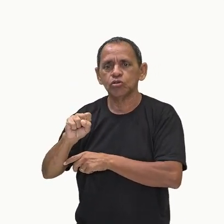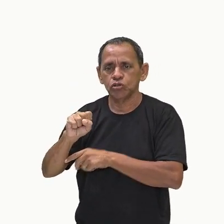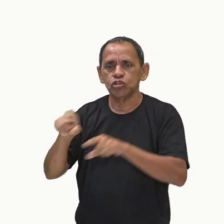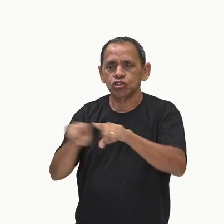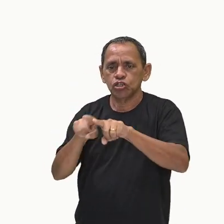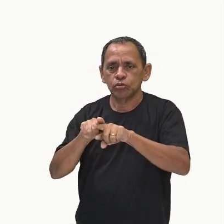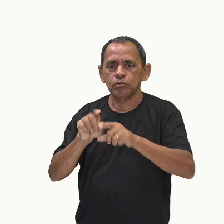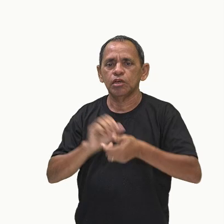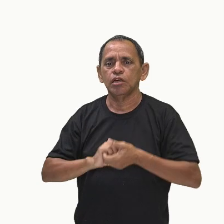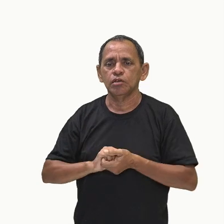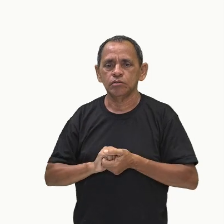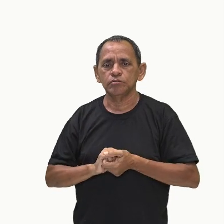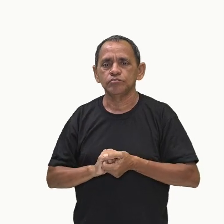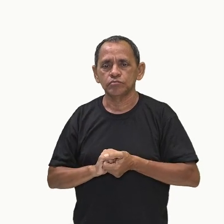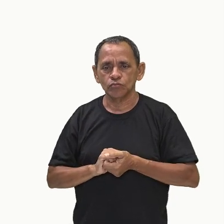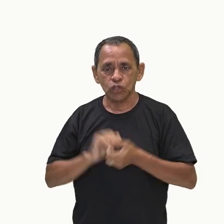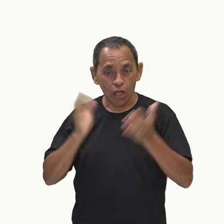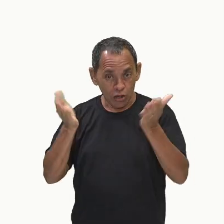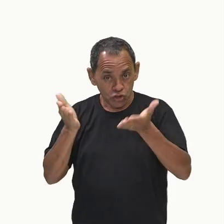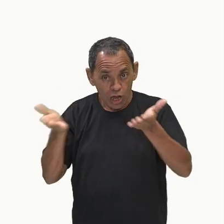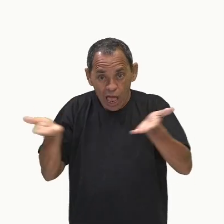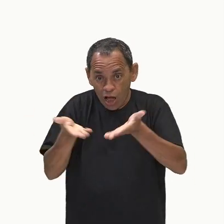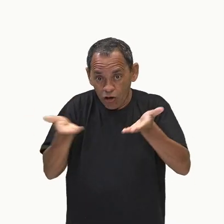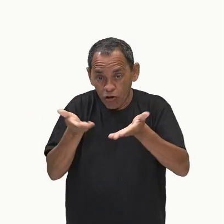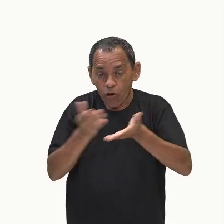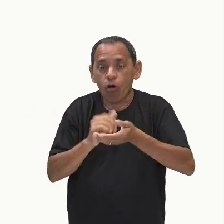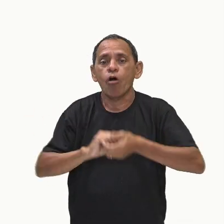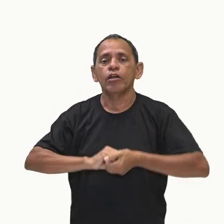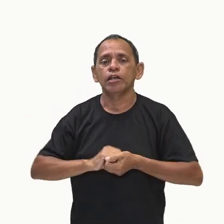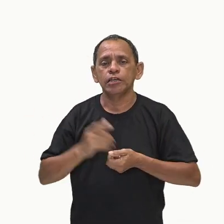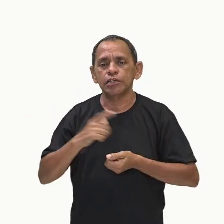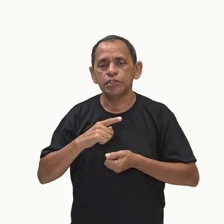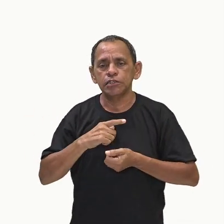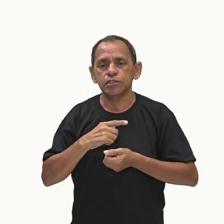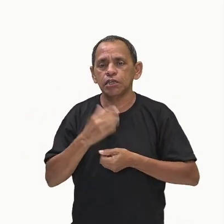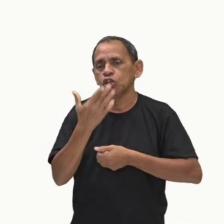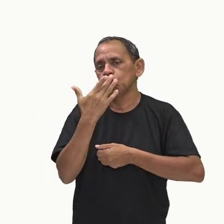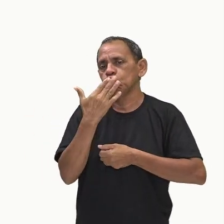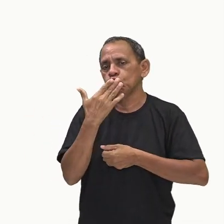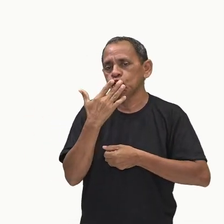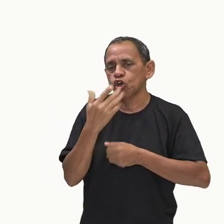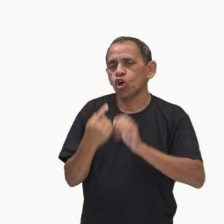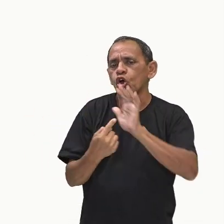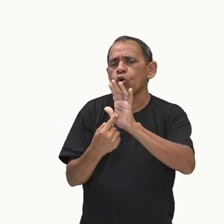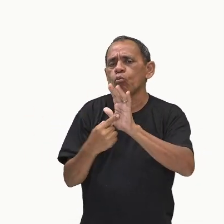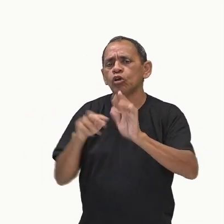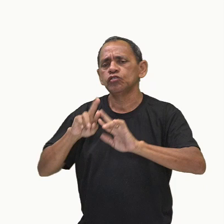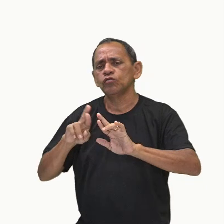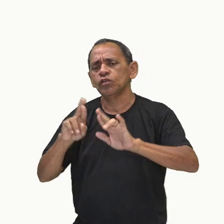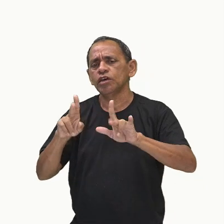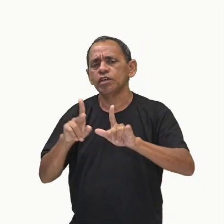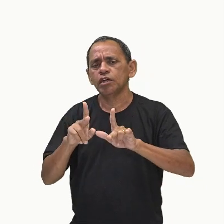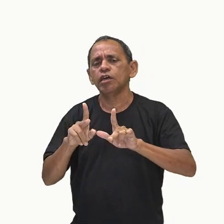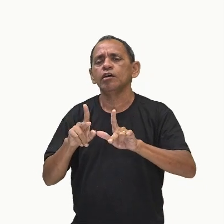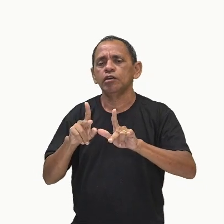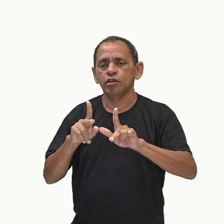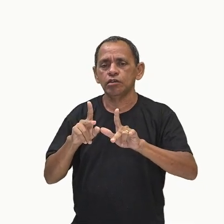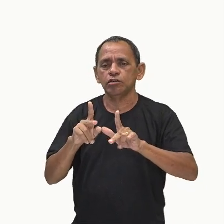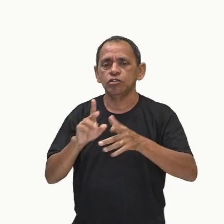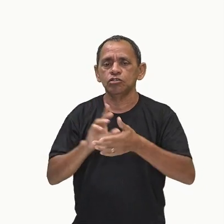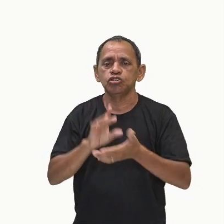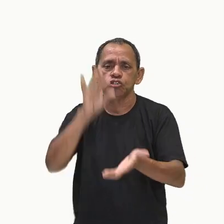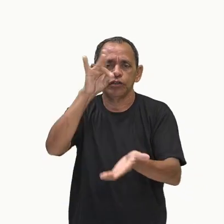aqui, né, com essa cor em destaque diferente da cor original